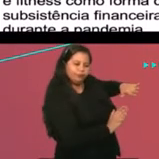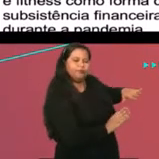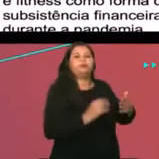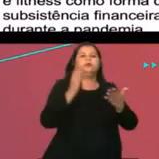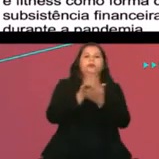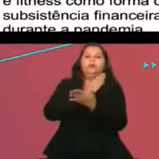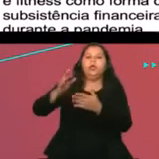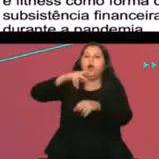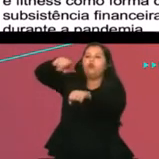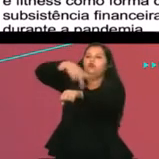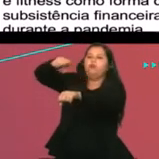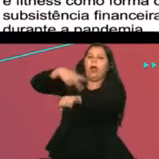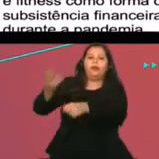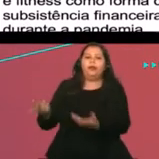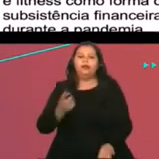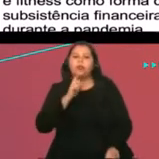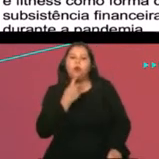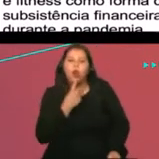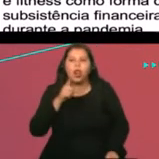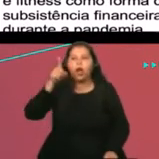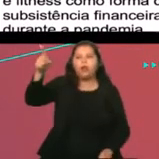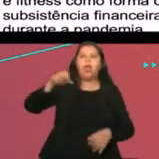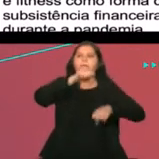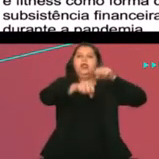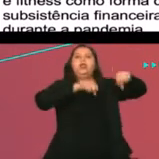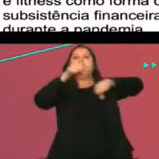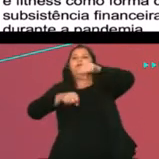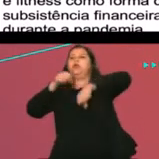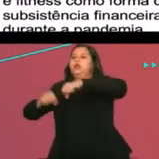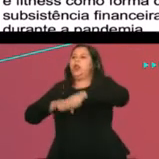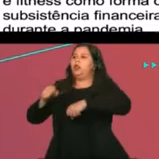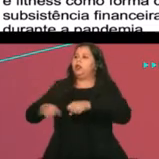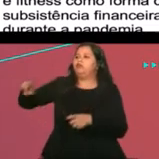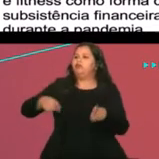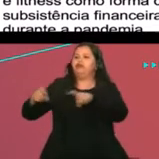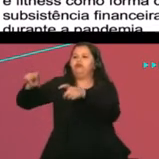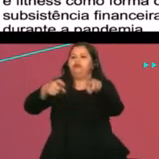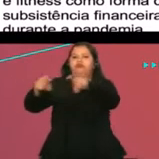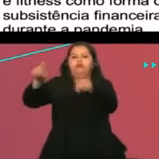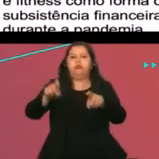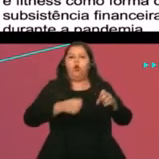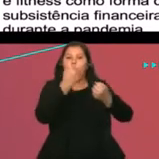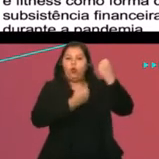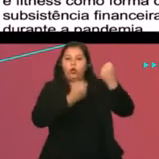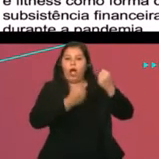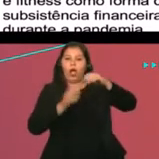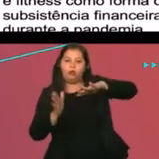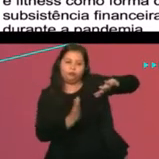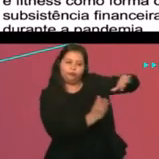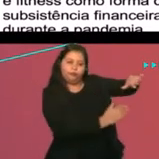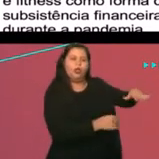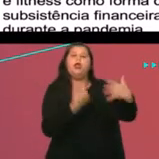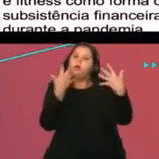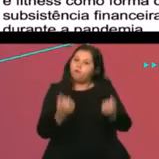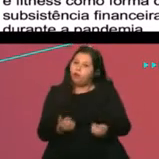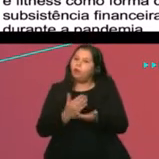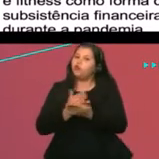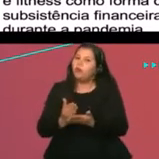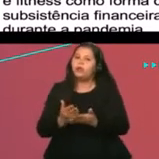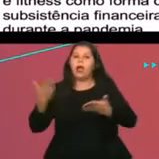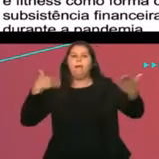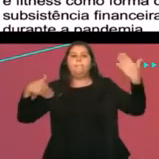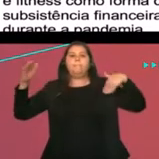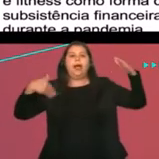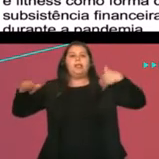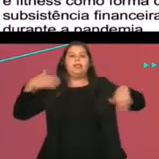dar Holanda por exemplo é bicicleta para tudo quanto é lado e o carro fica guardado Tá então vamos começar a utilizar isso passeio